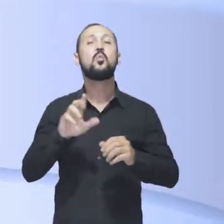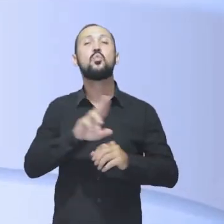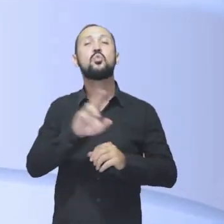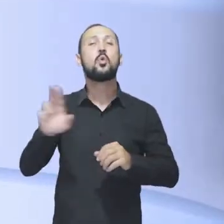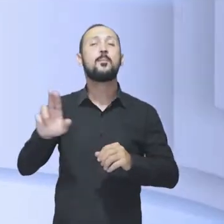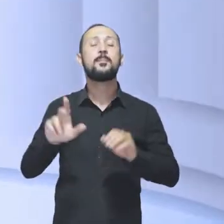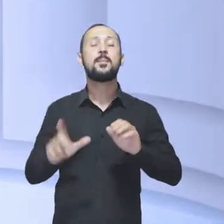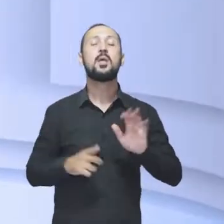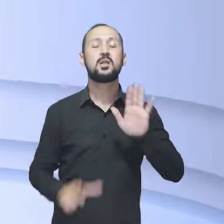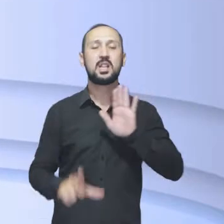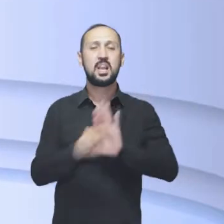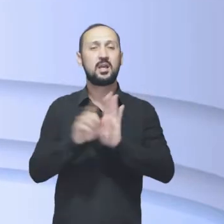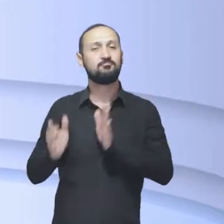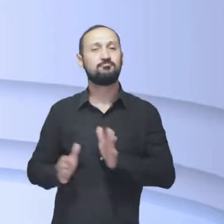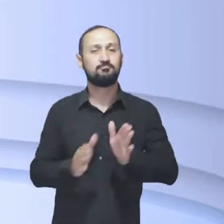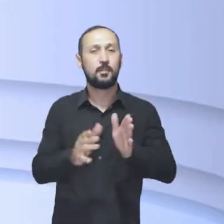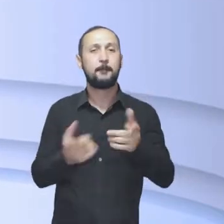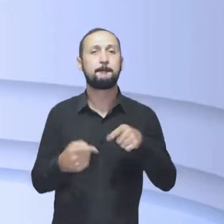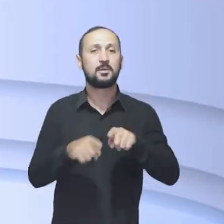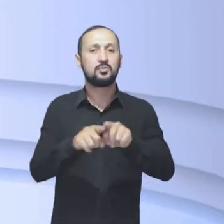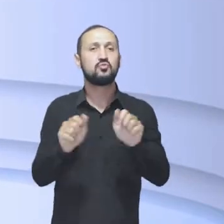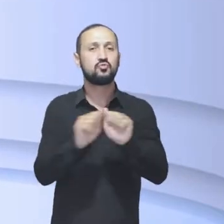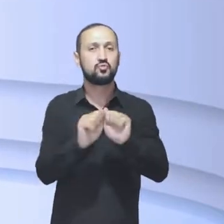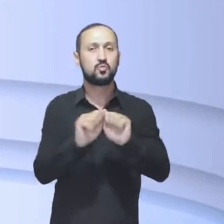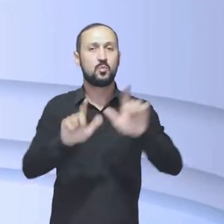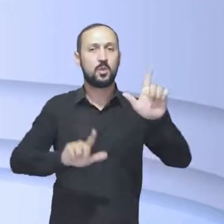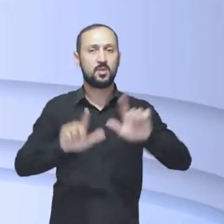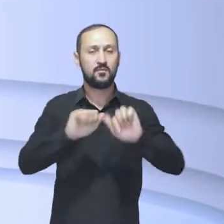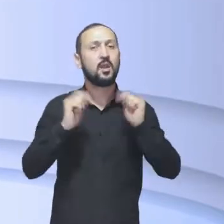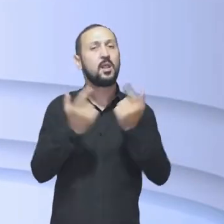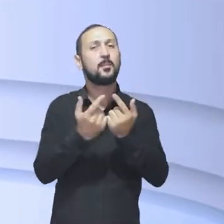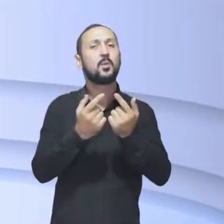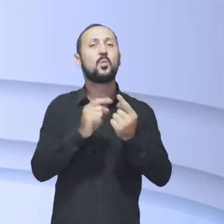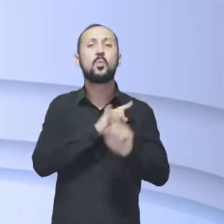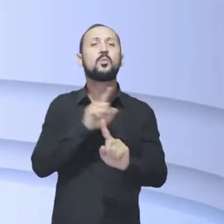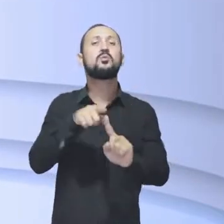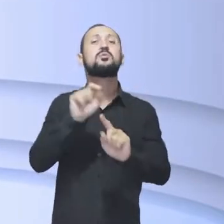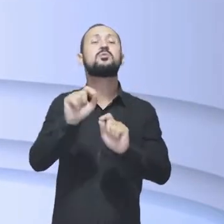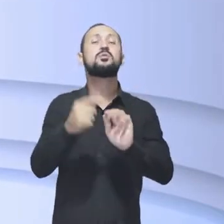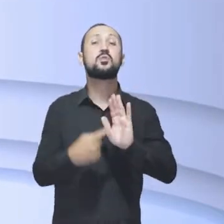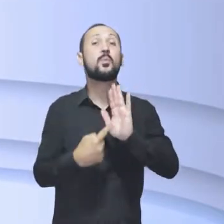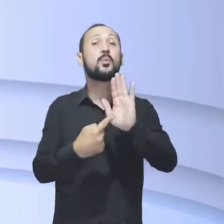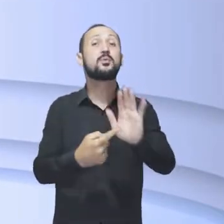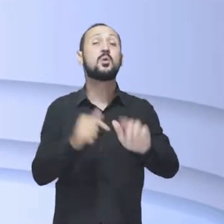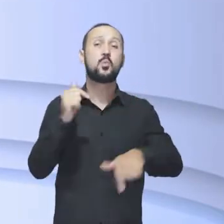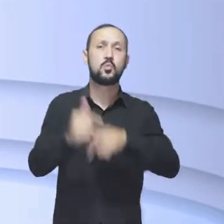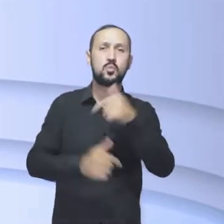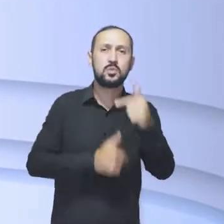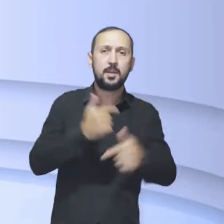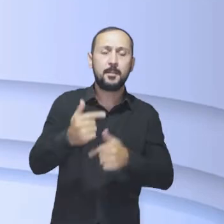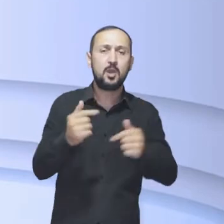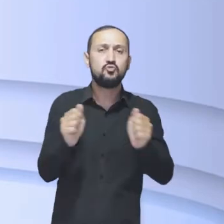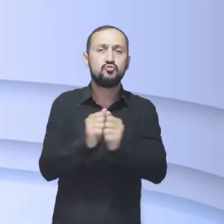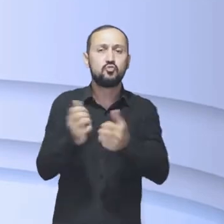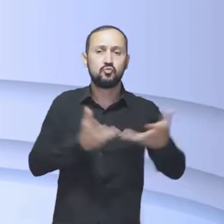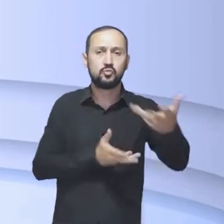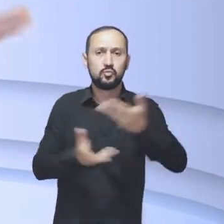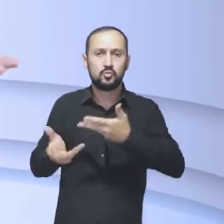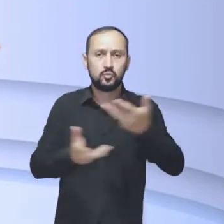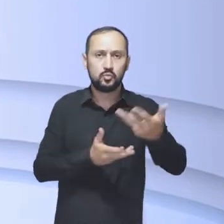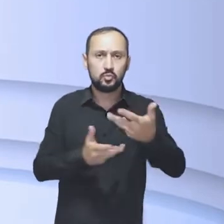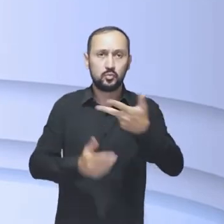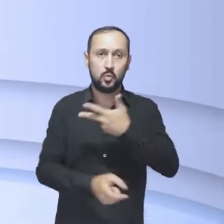Legal, programa produzido em parceria com a TV Alemes, com o objetivo de demonstrar o trabalho de interlocução entre os